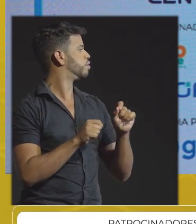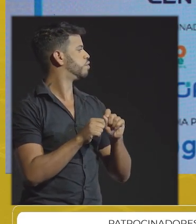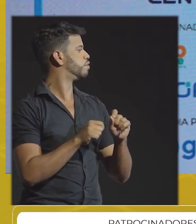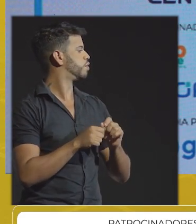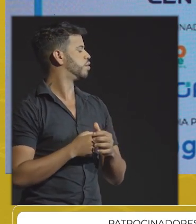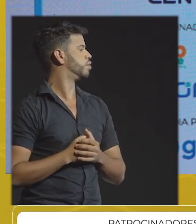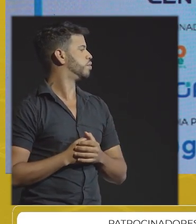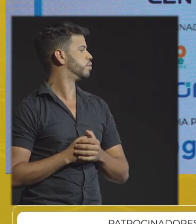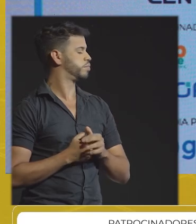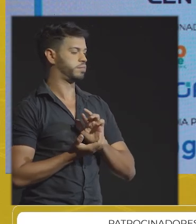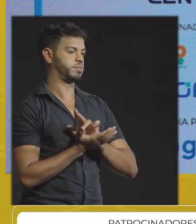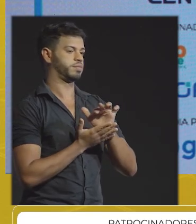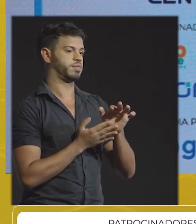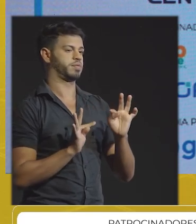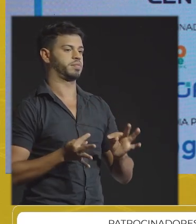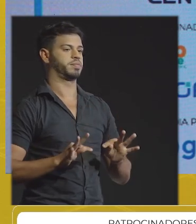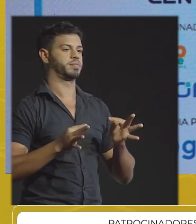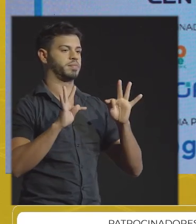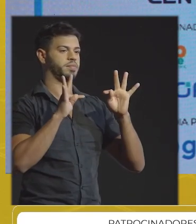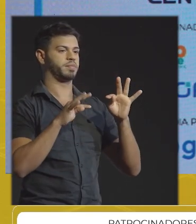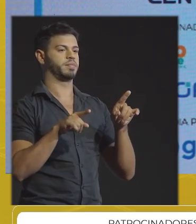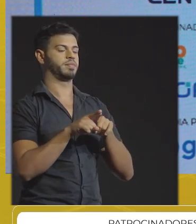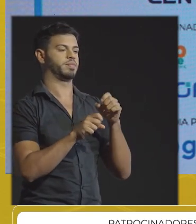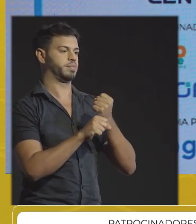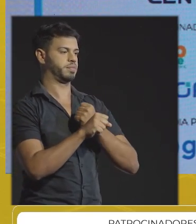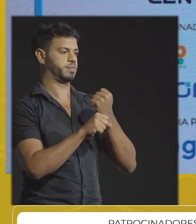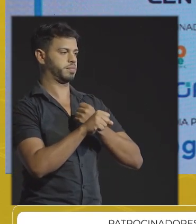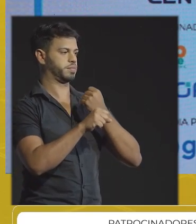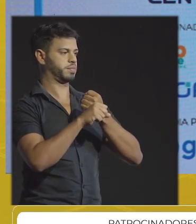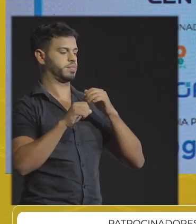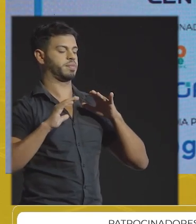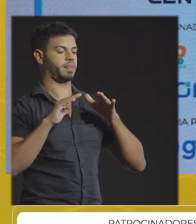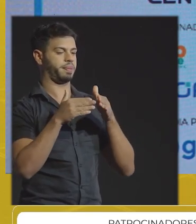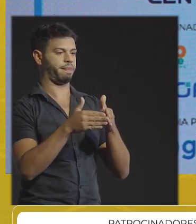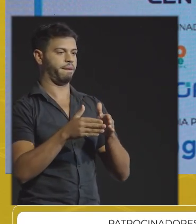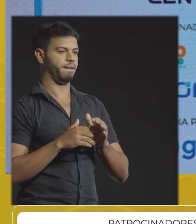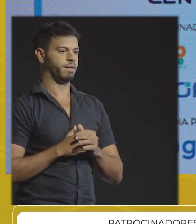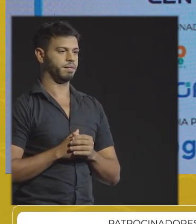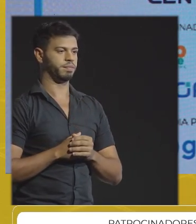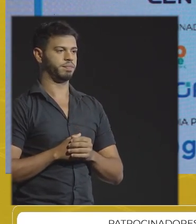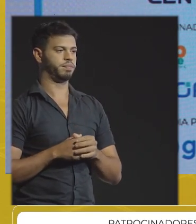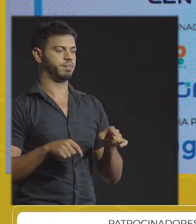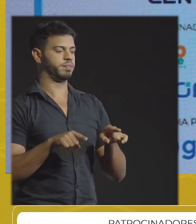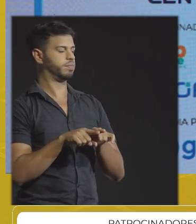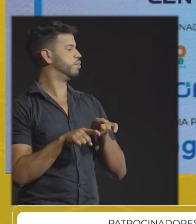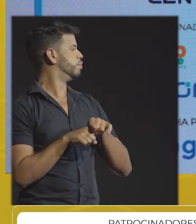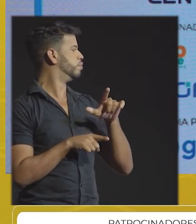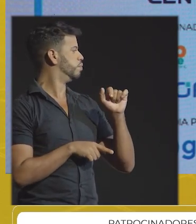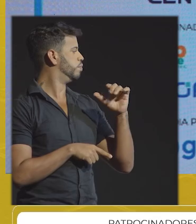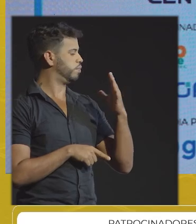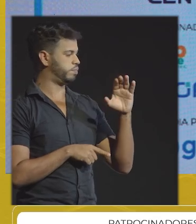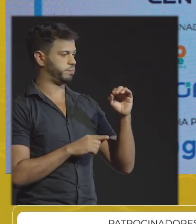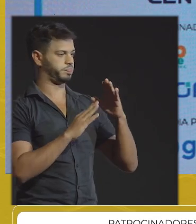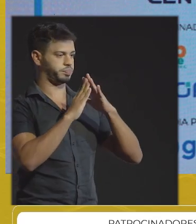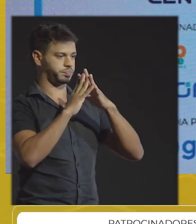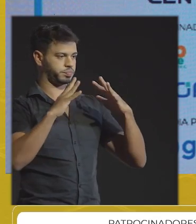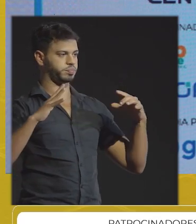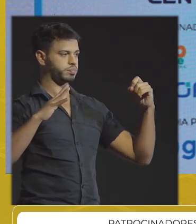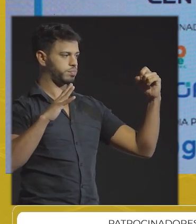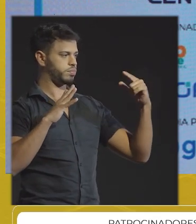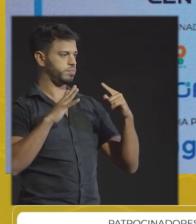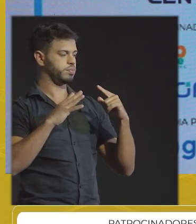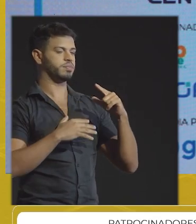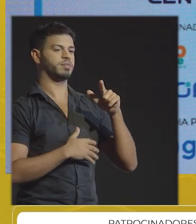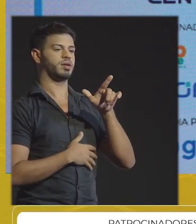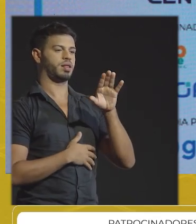fabrica diversas Tecnologias para construção de usinas fotovoltaicas né temos aqui o lastro solar que o Léo falou ontem